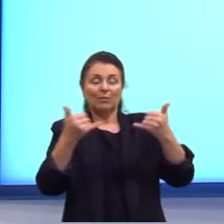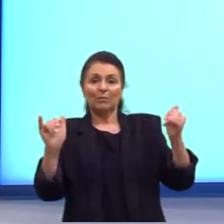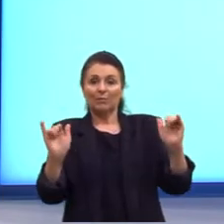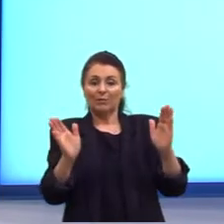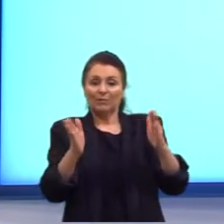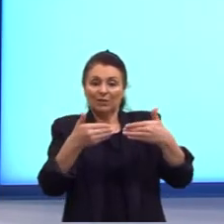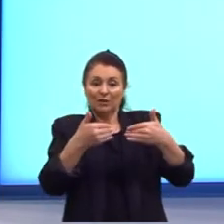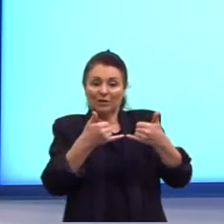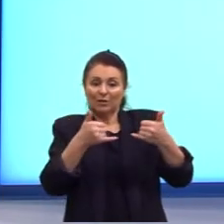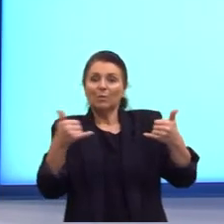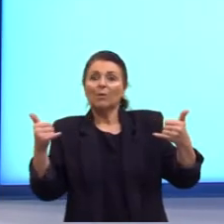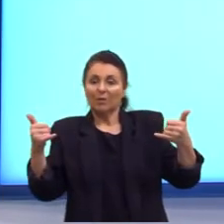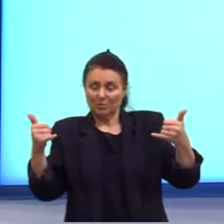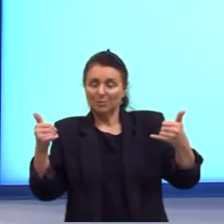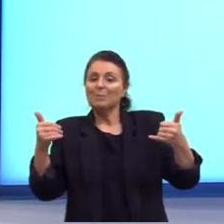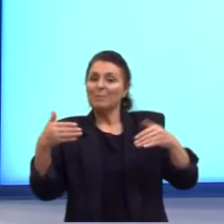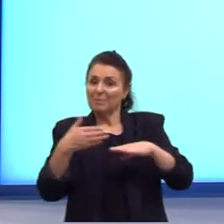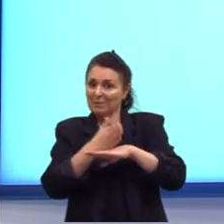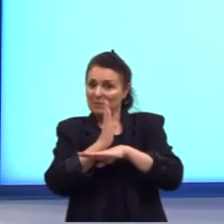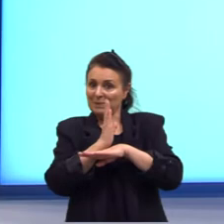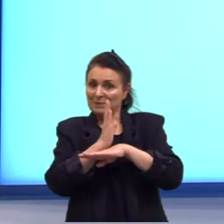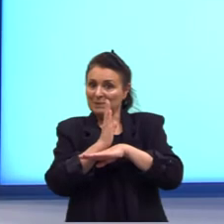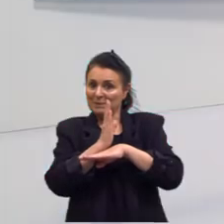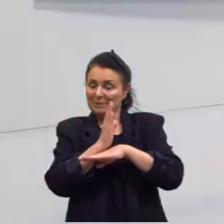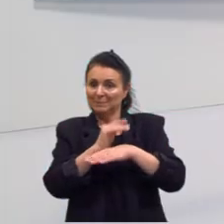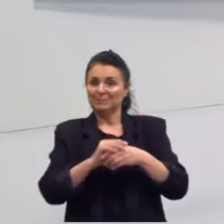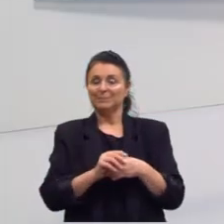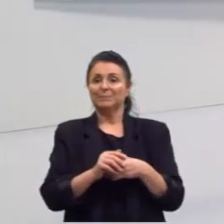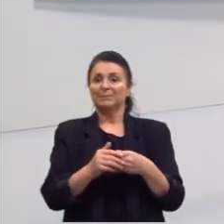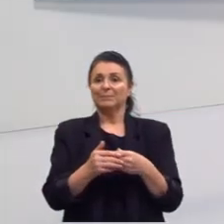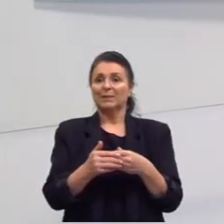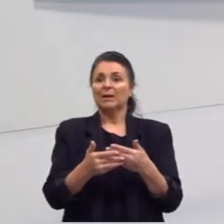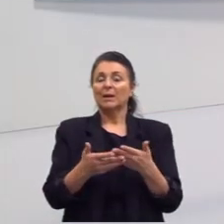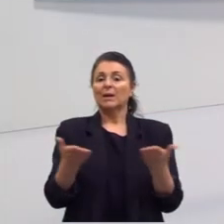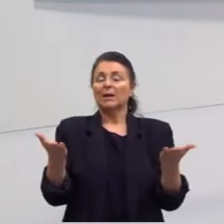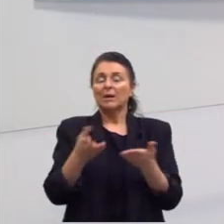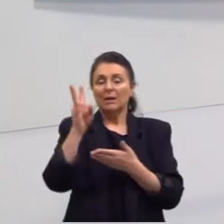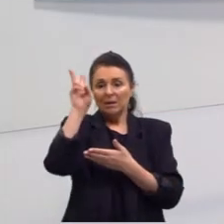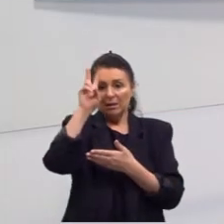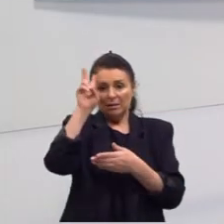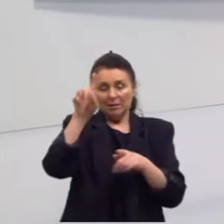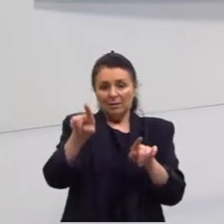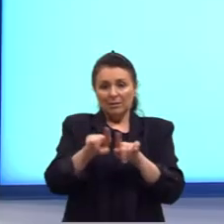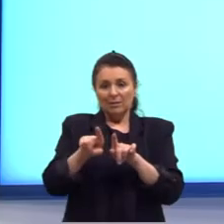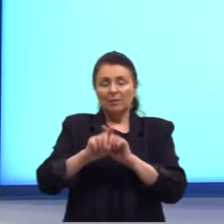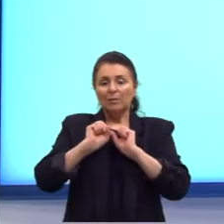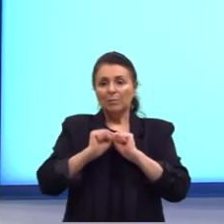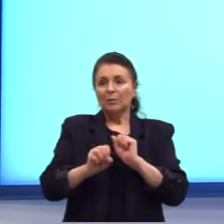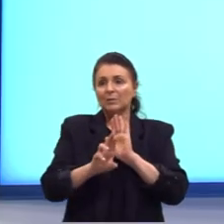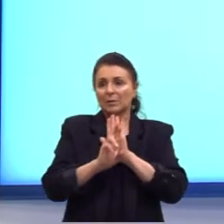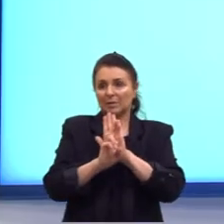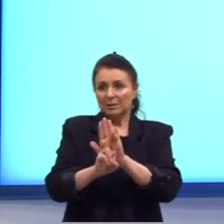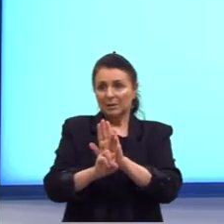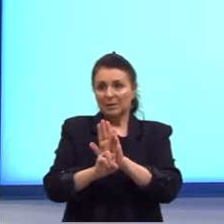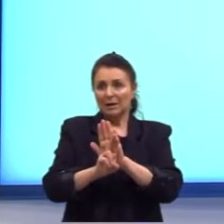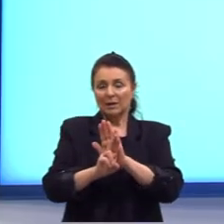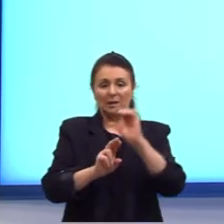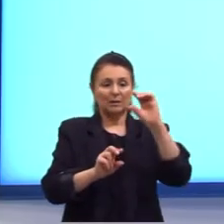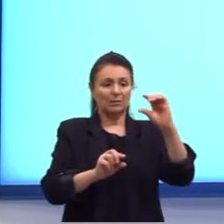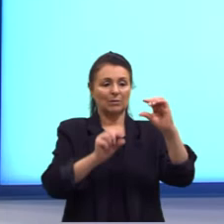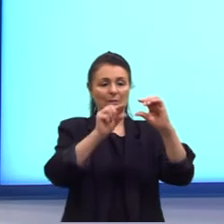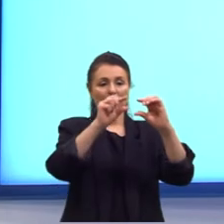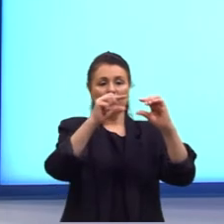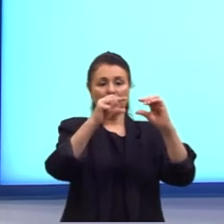fechada a corrente vai passar a e lembrando né que a gente também pode representar desta forma aqui a